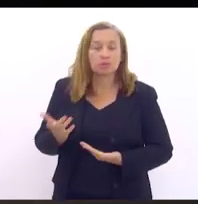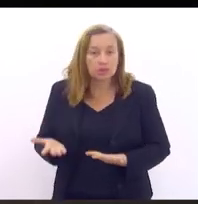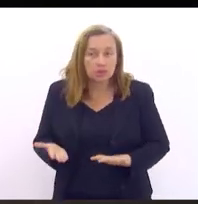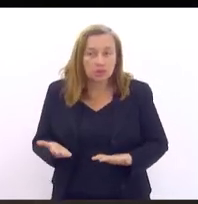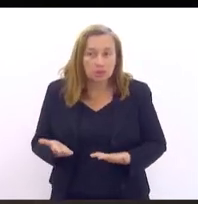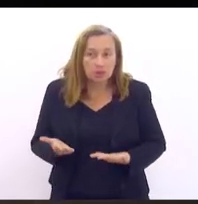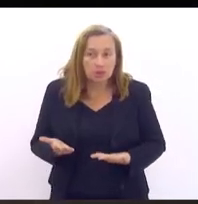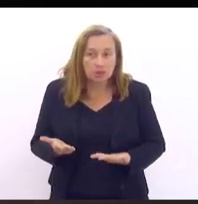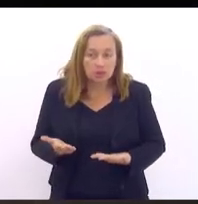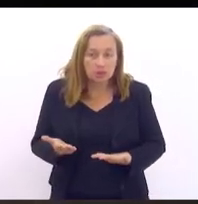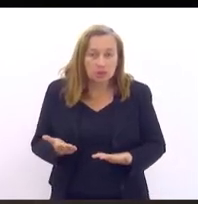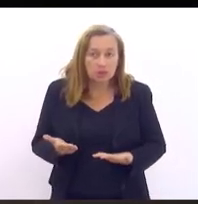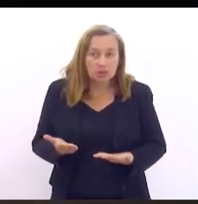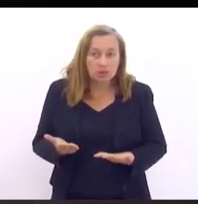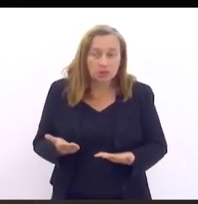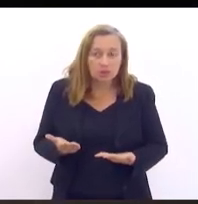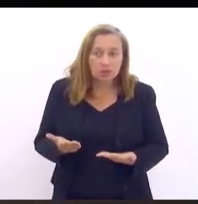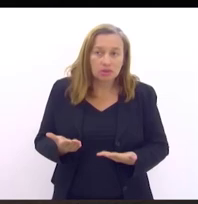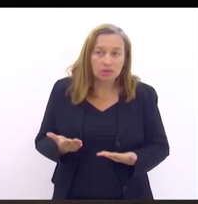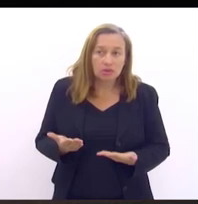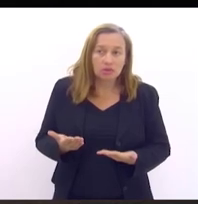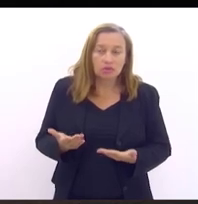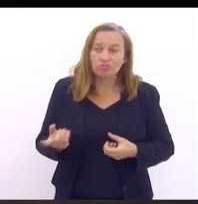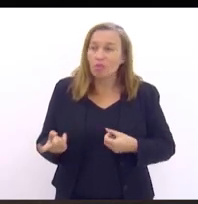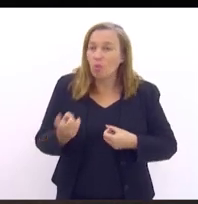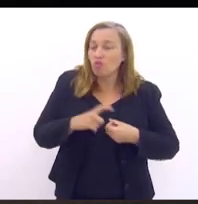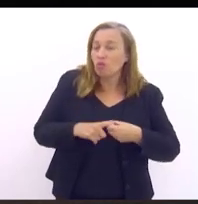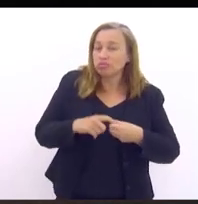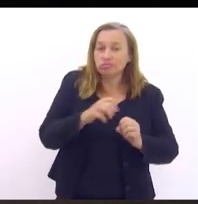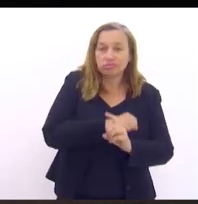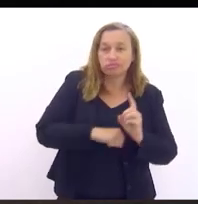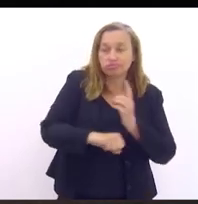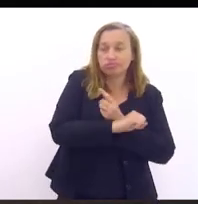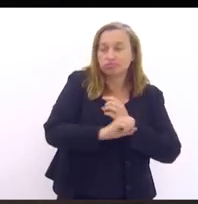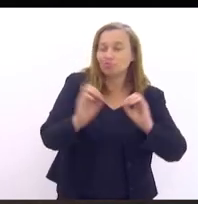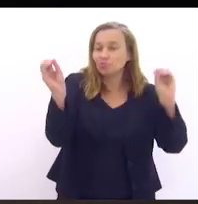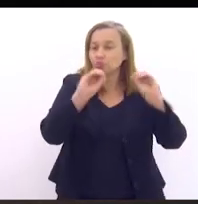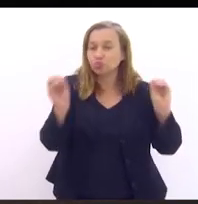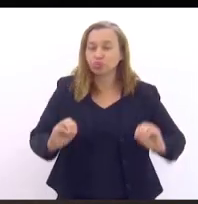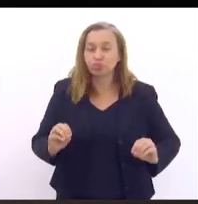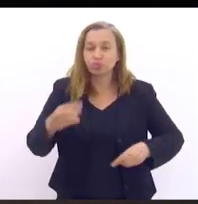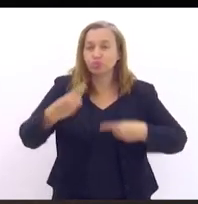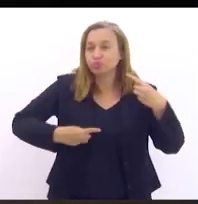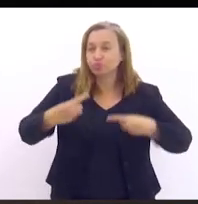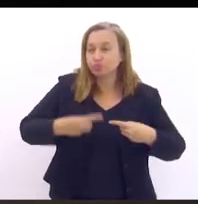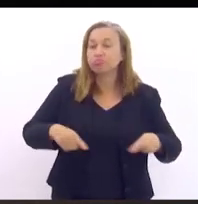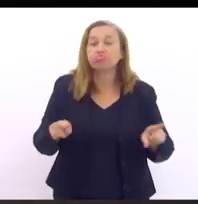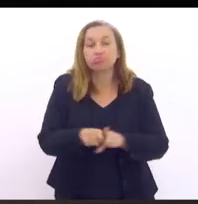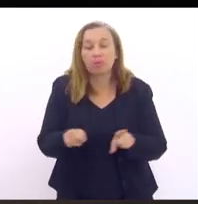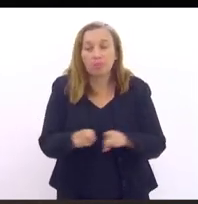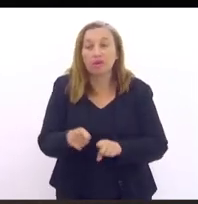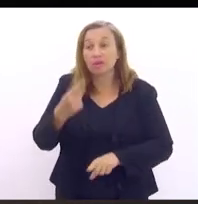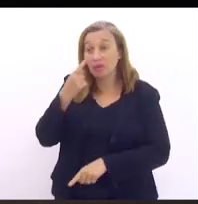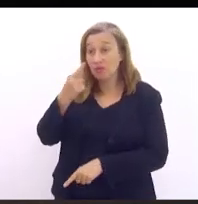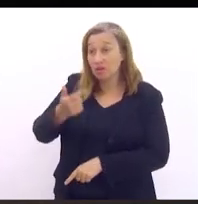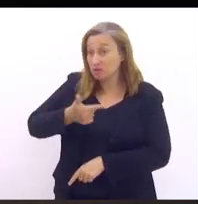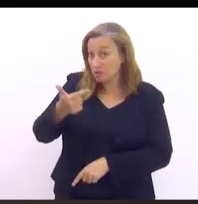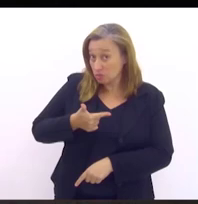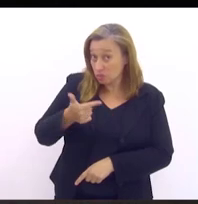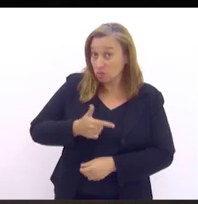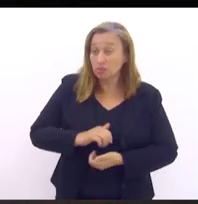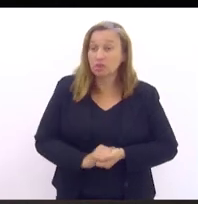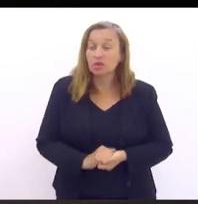uma nítida evidência dos retornos à sociedade desta política. E a gente também está vendo, em segundo,